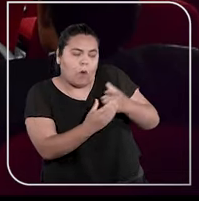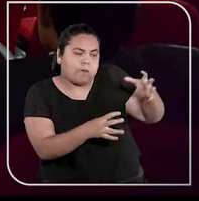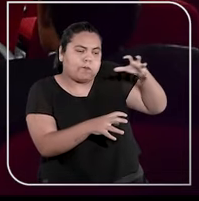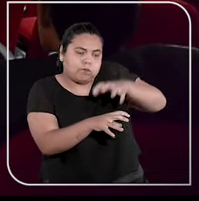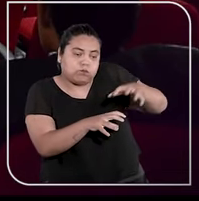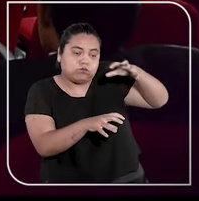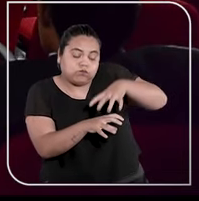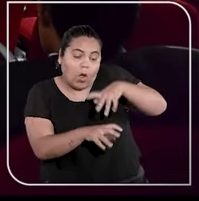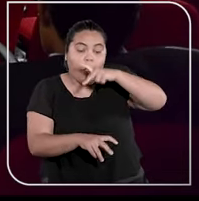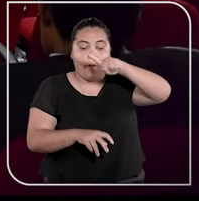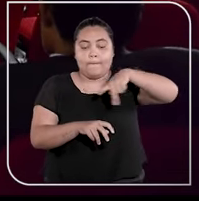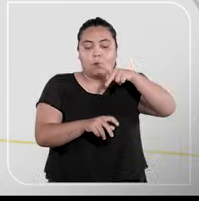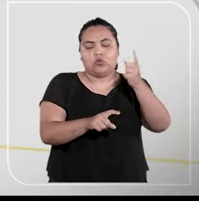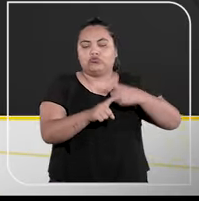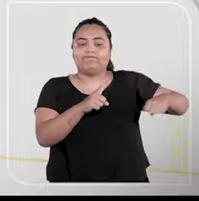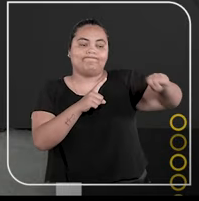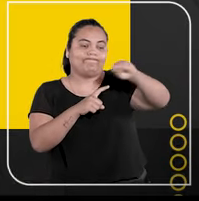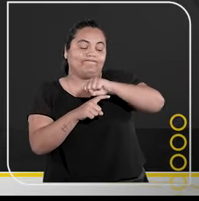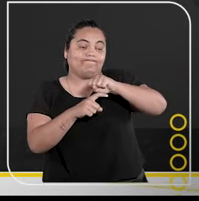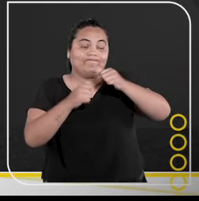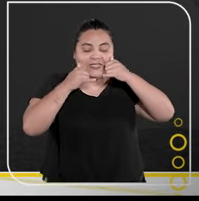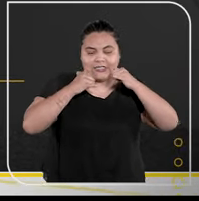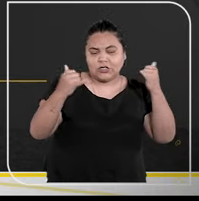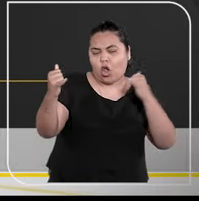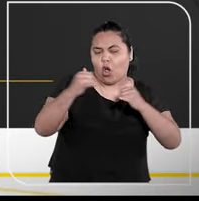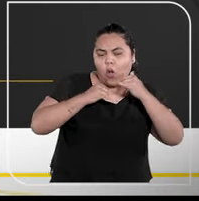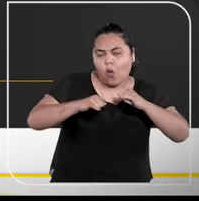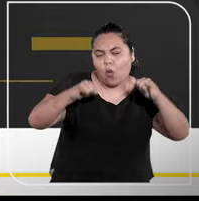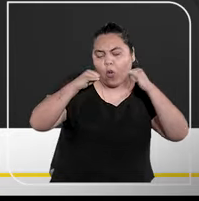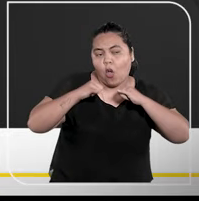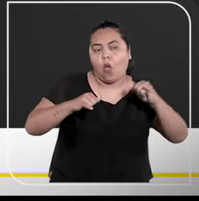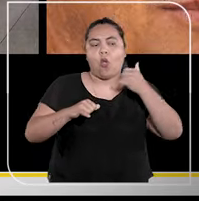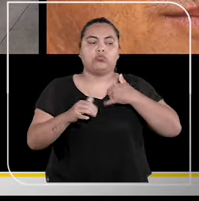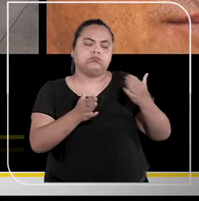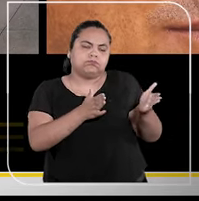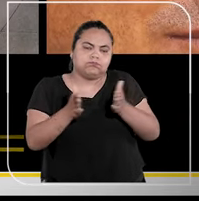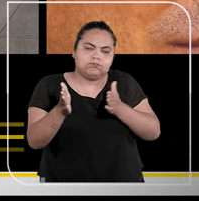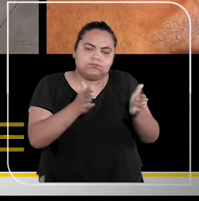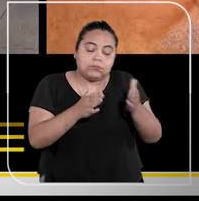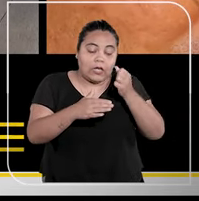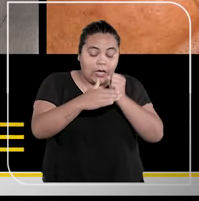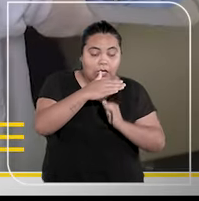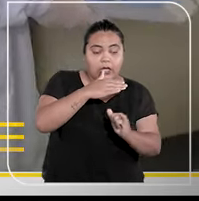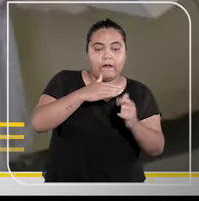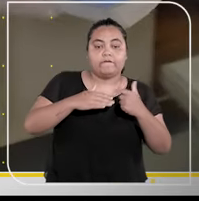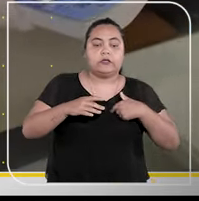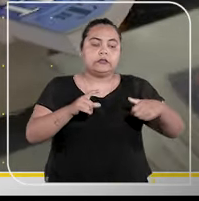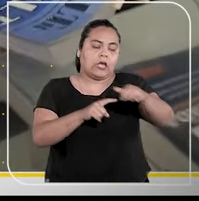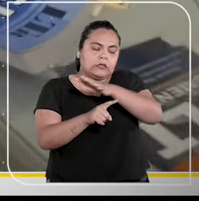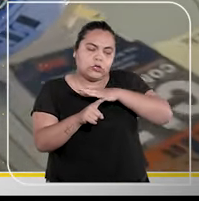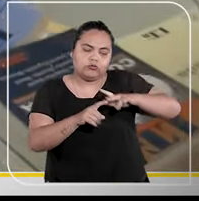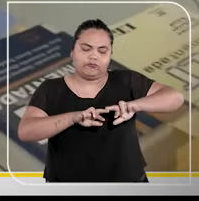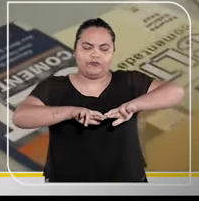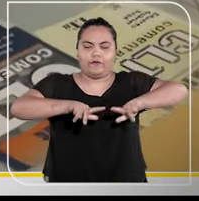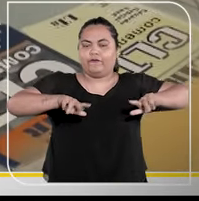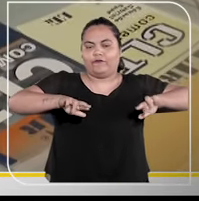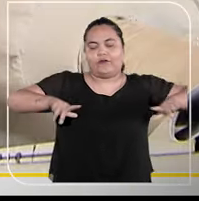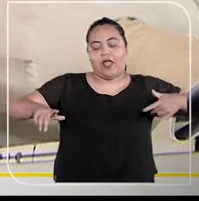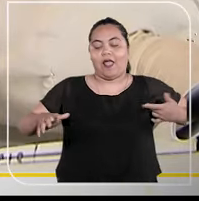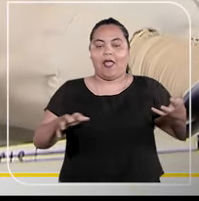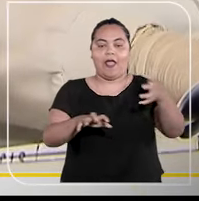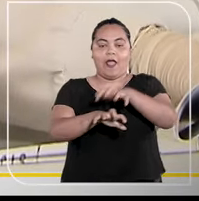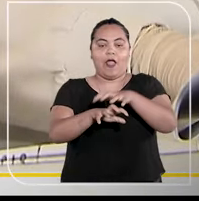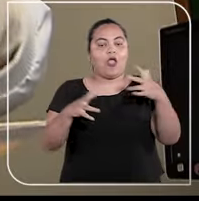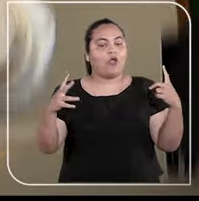acumula projetos sociais, campanhas, investimentos em acessibilidade e ações de diversidade